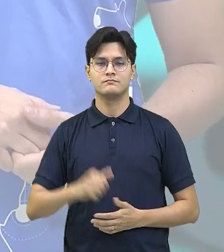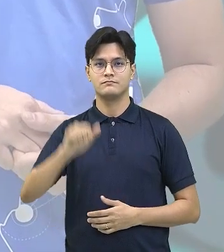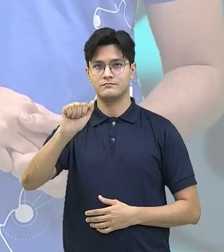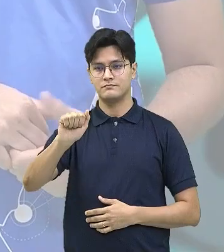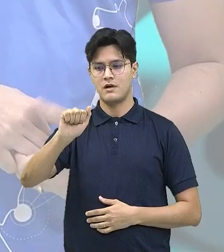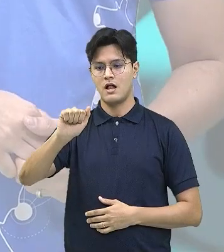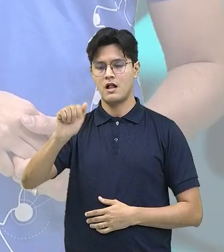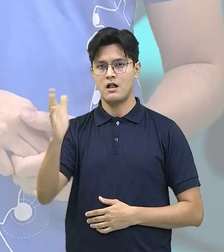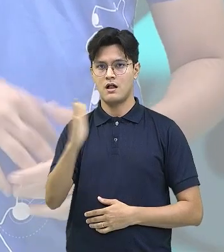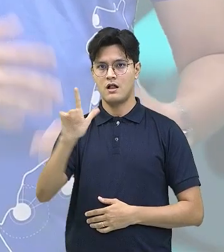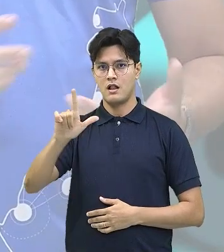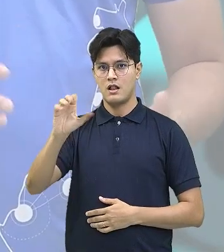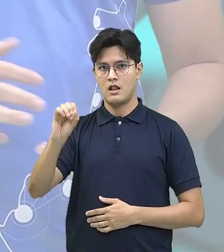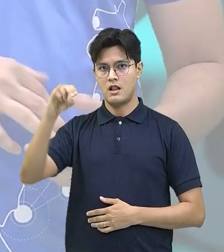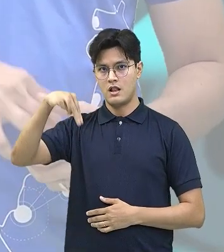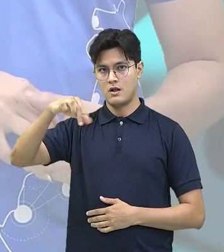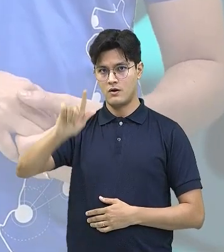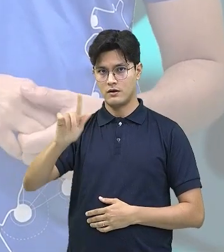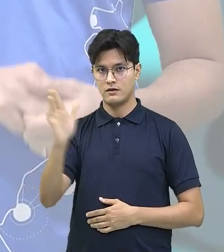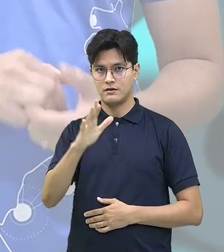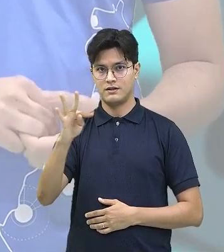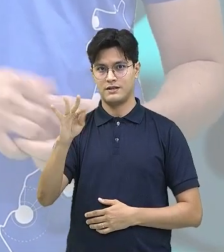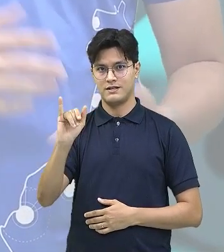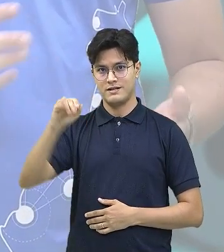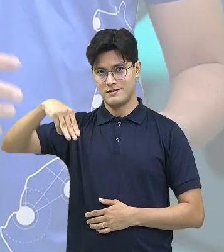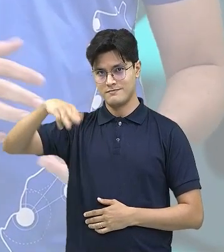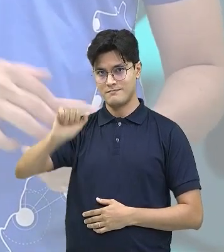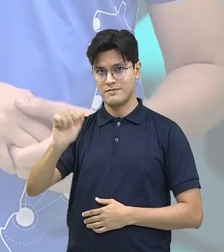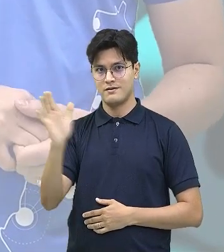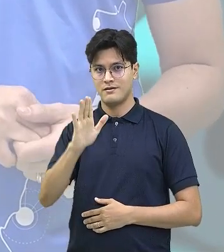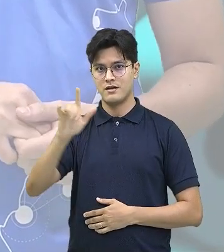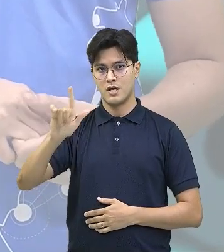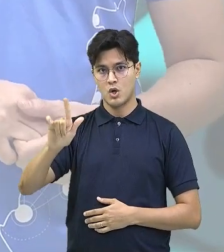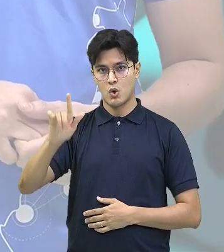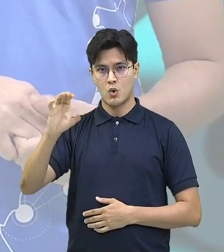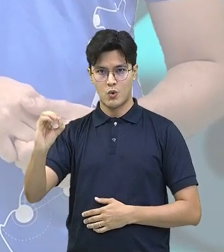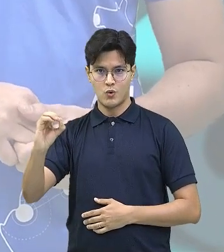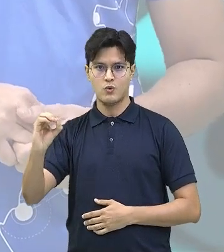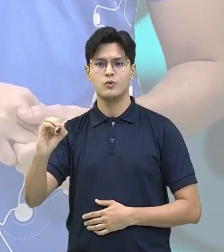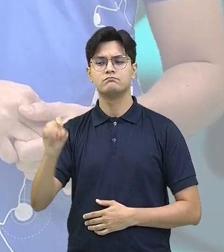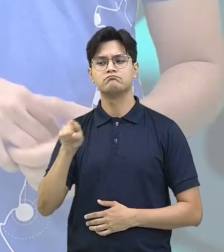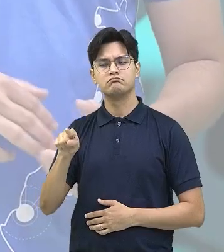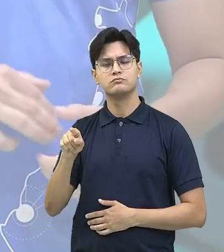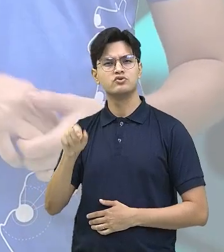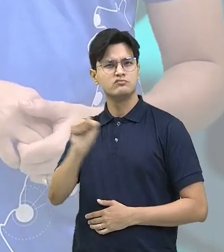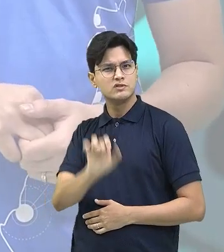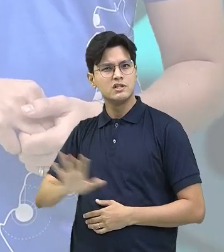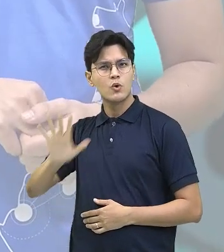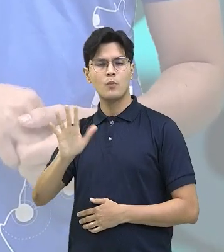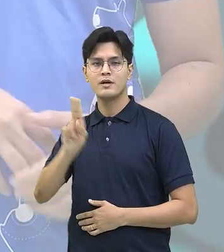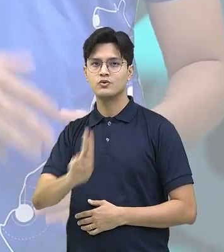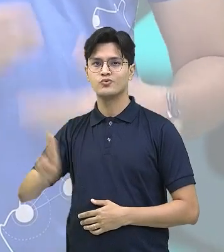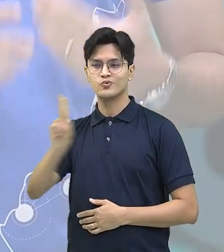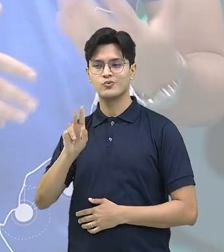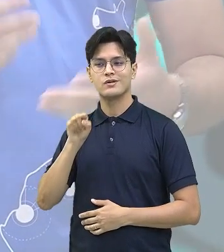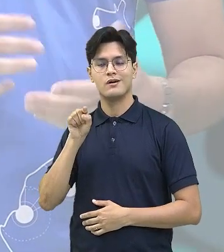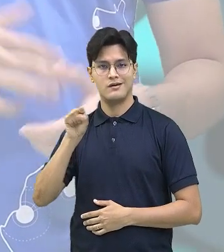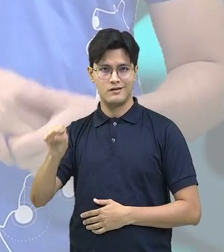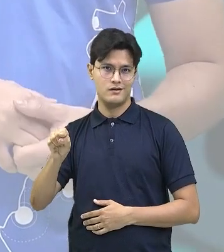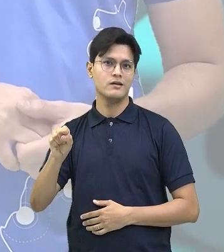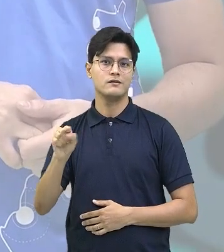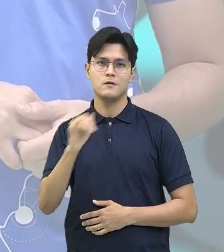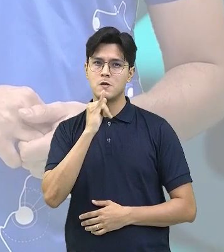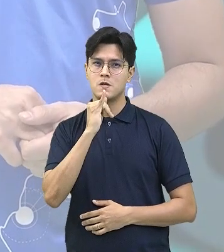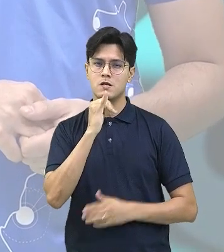muito utilizada em narrativas, em textos de literatura, quando você estiver lendo ali, ou então quando alguém